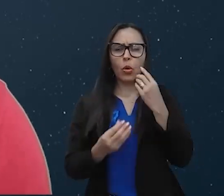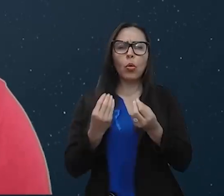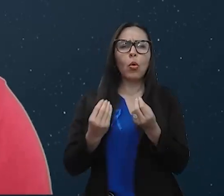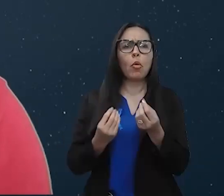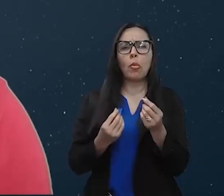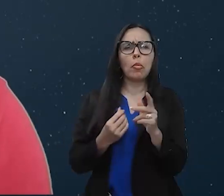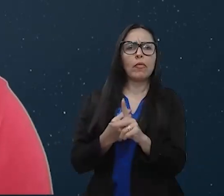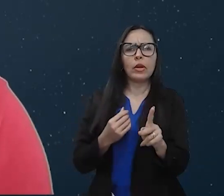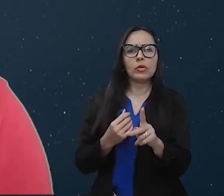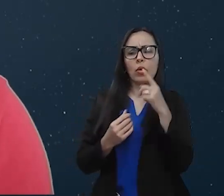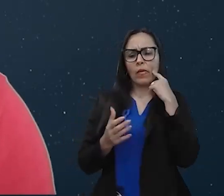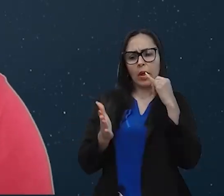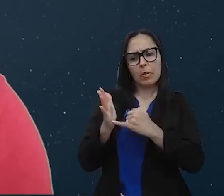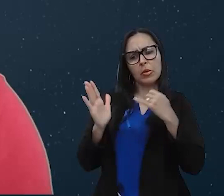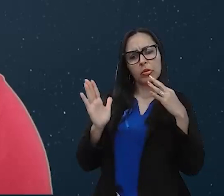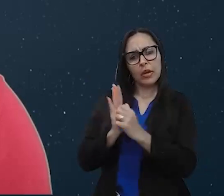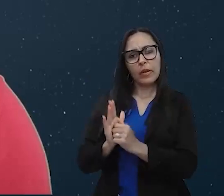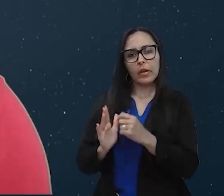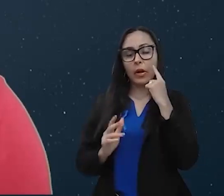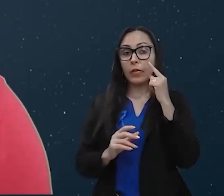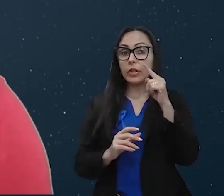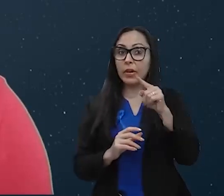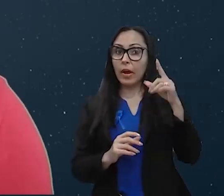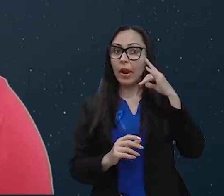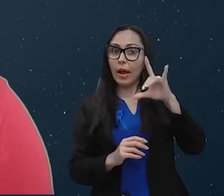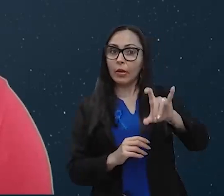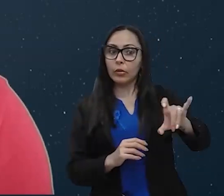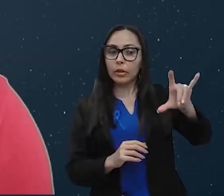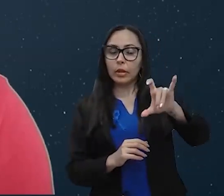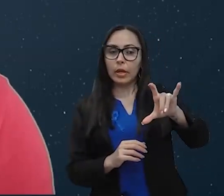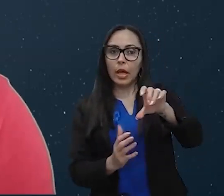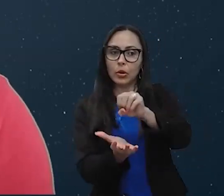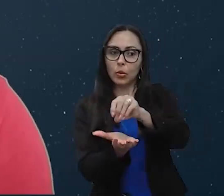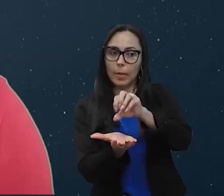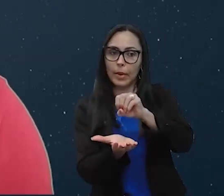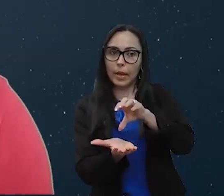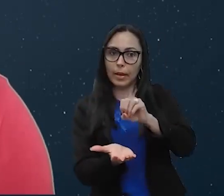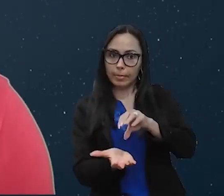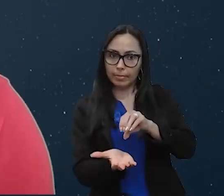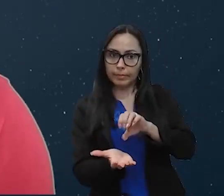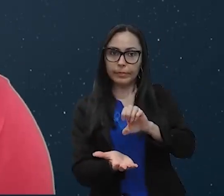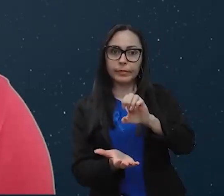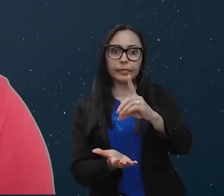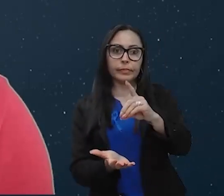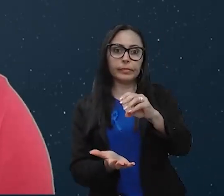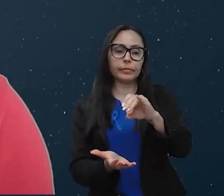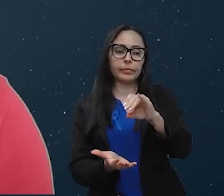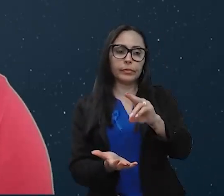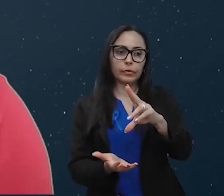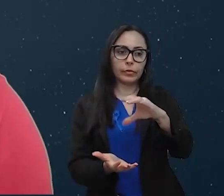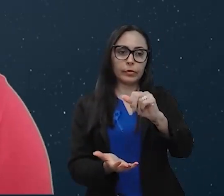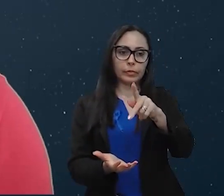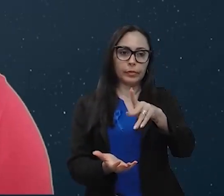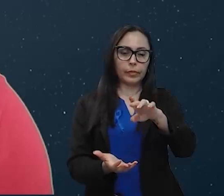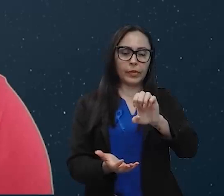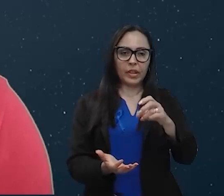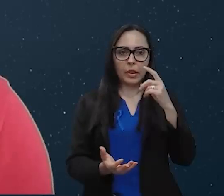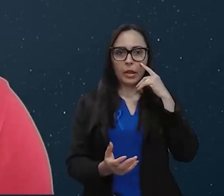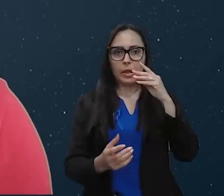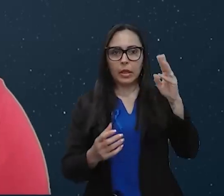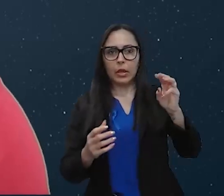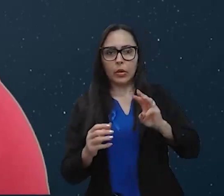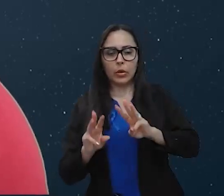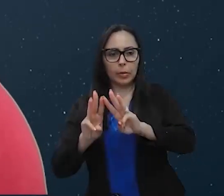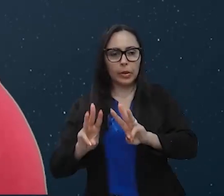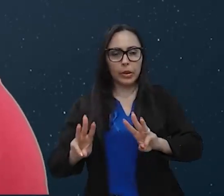inscrição, professor? Você vai lá no Instagram do Educa PE, tá certo? E lá na bio tem um link que vai